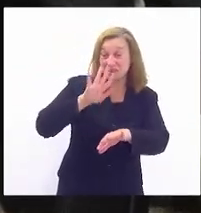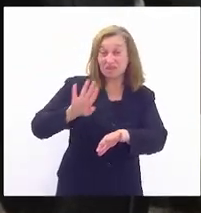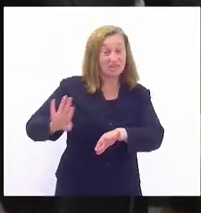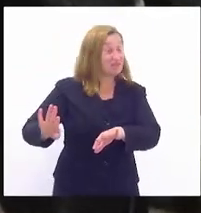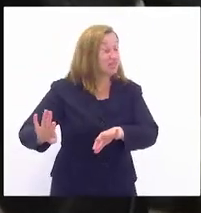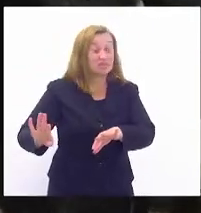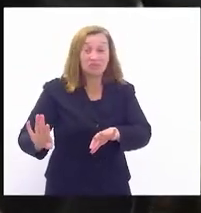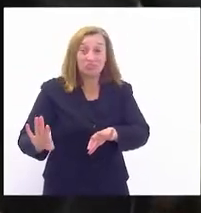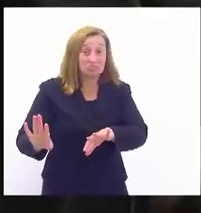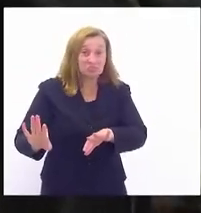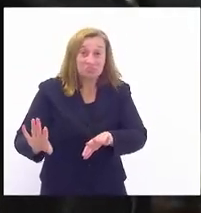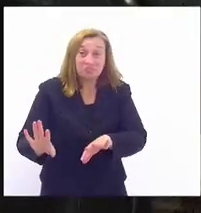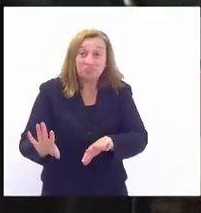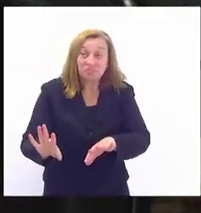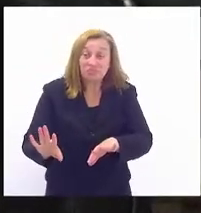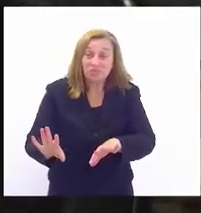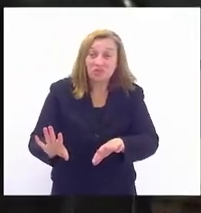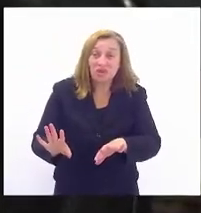consegue